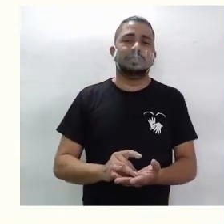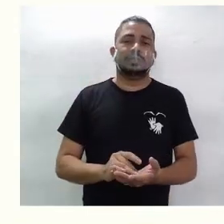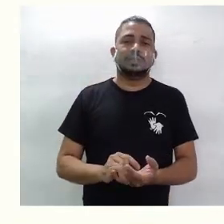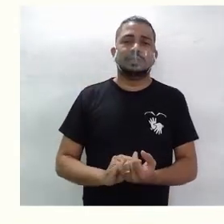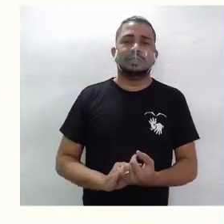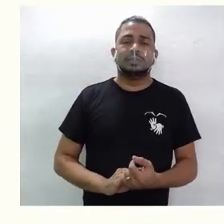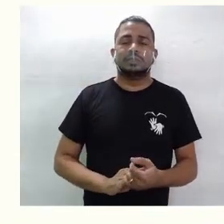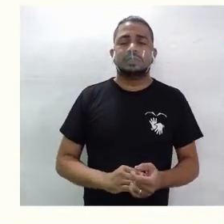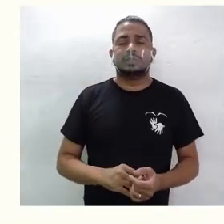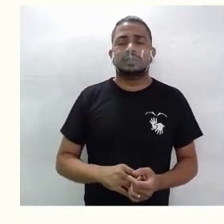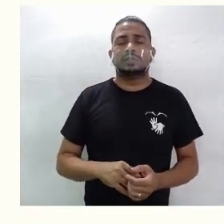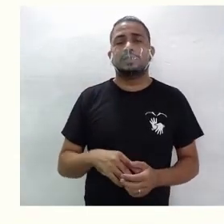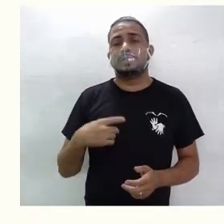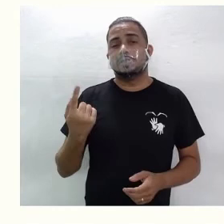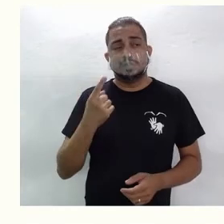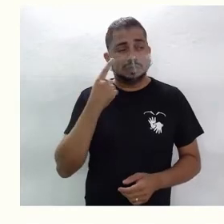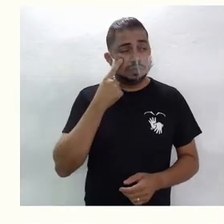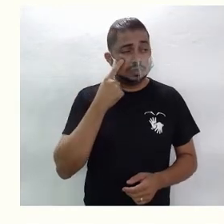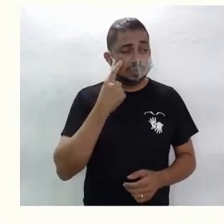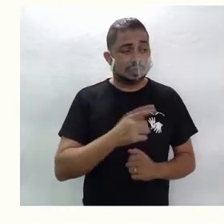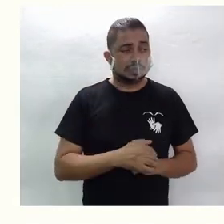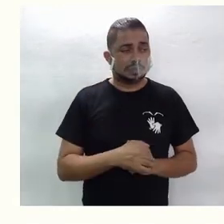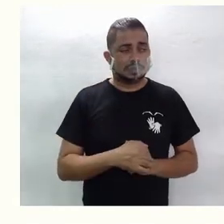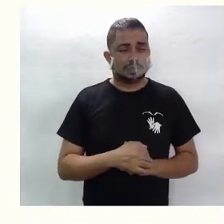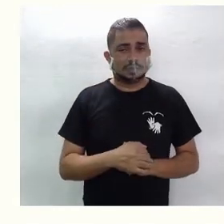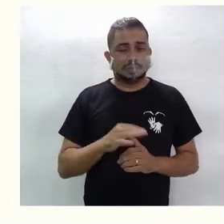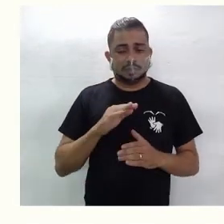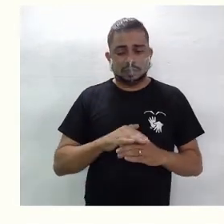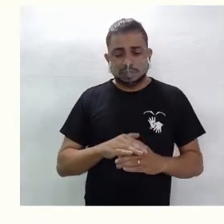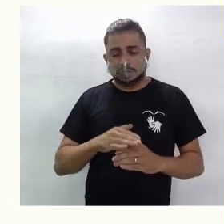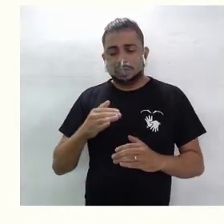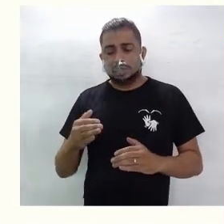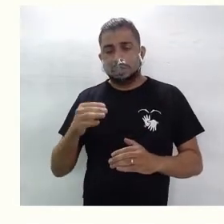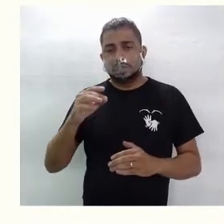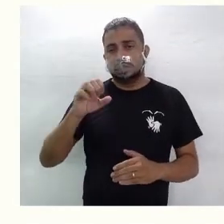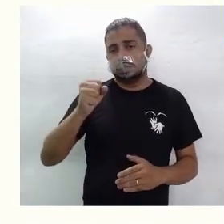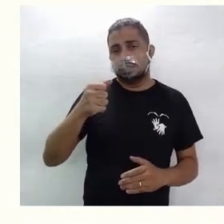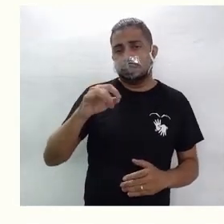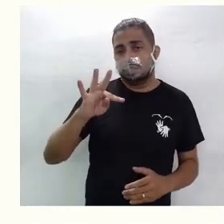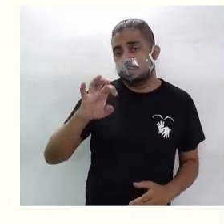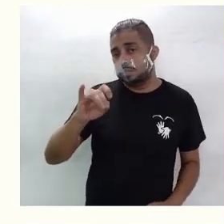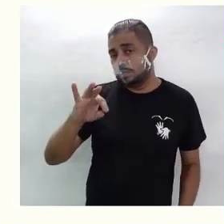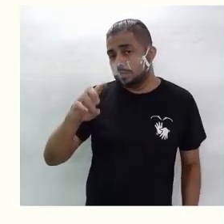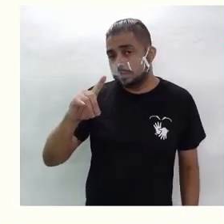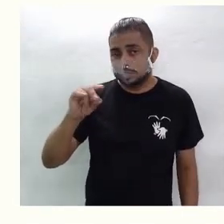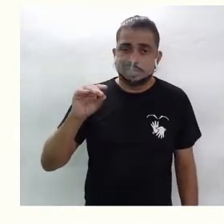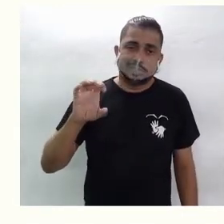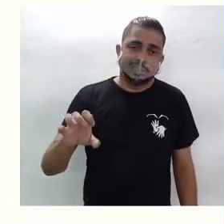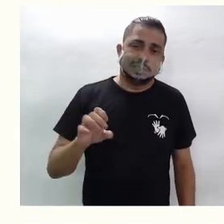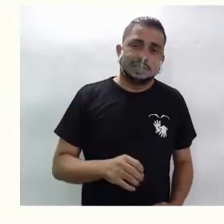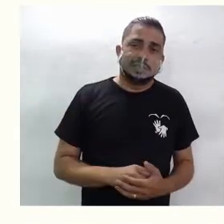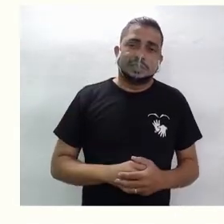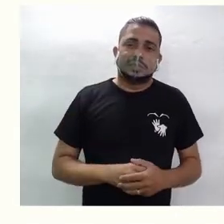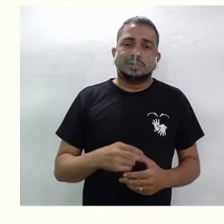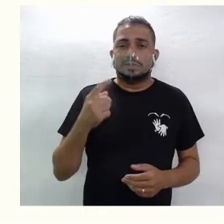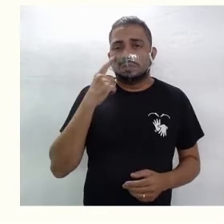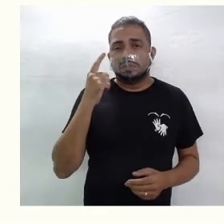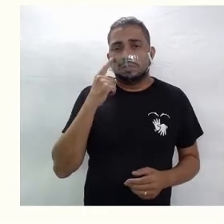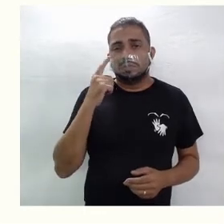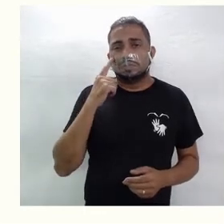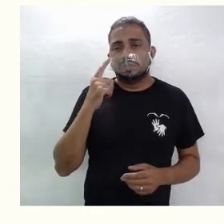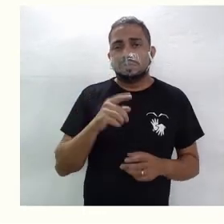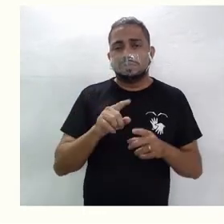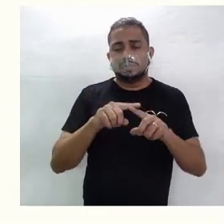nosso planeta. Quando a gente vai ver aí esteroide, tá? É a parte a parte onde vocês veem aí as